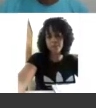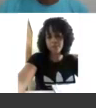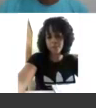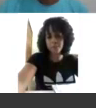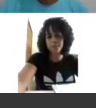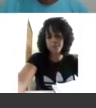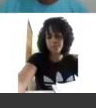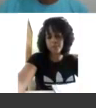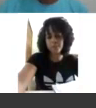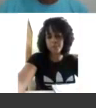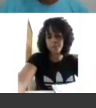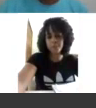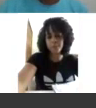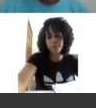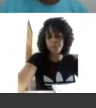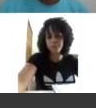eu penso